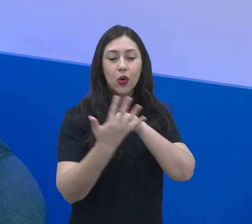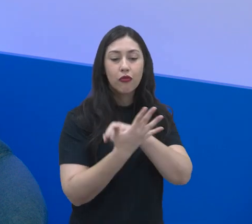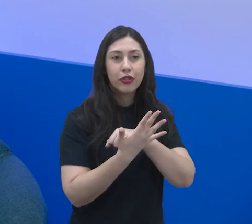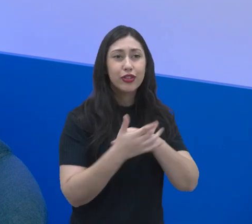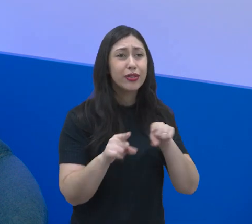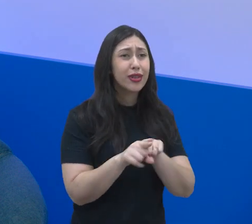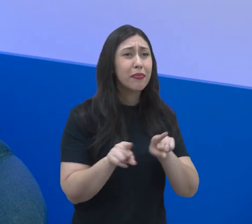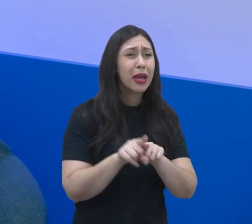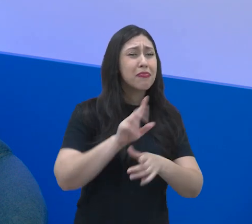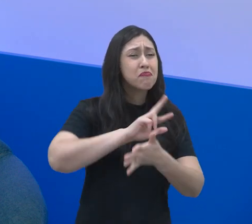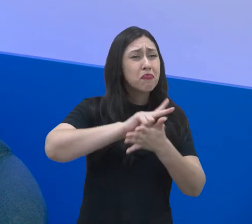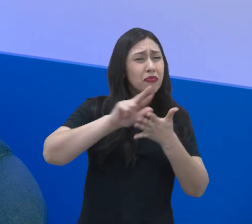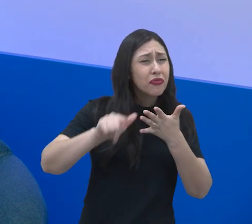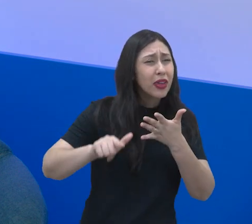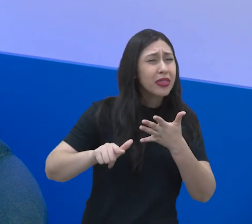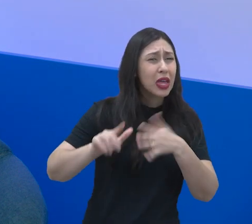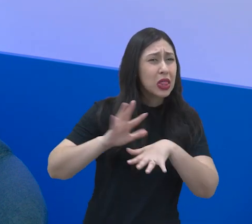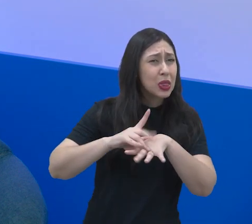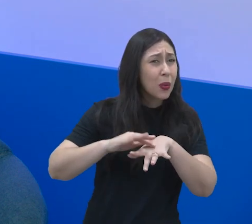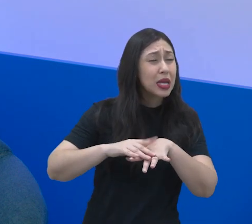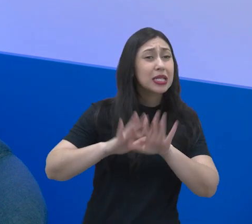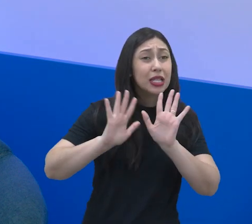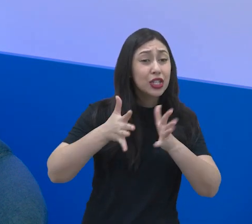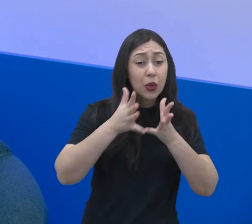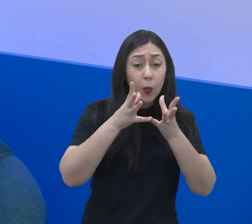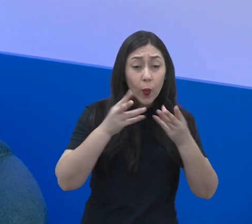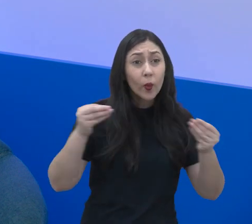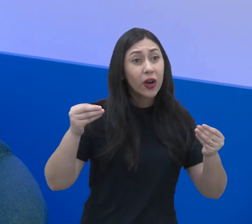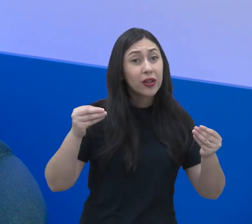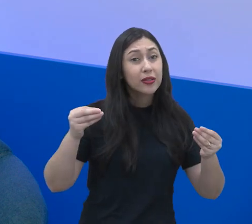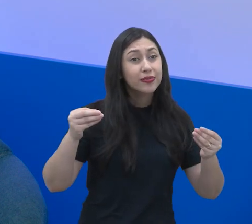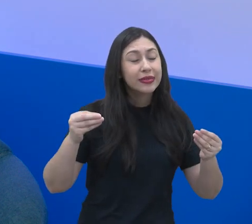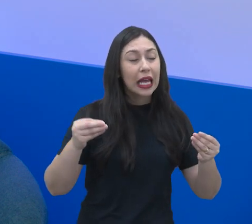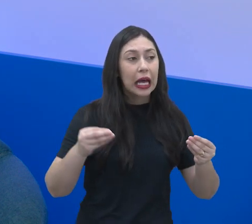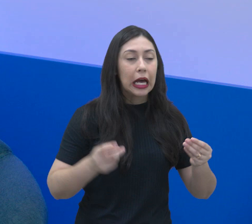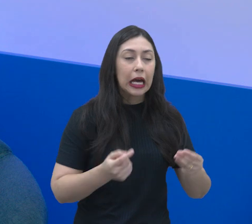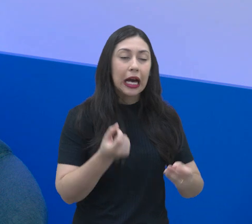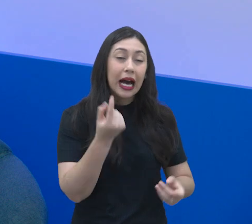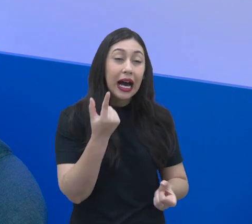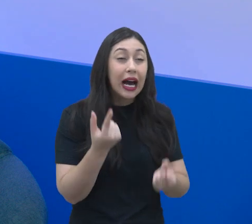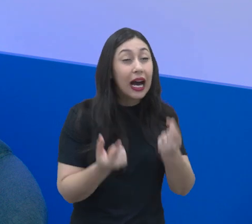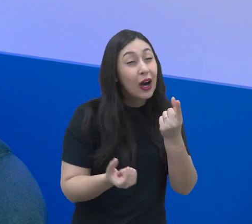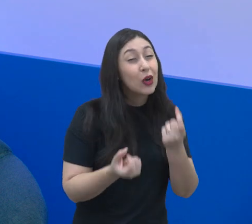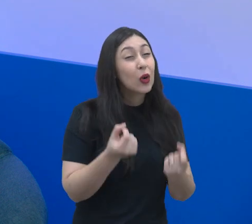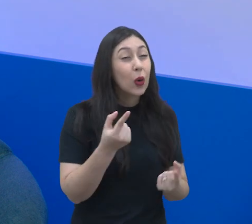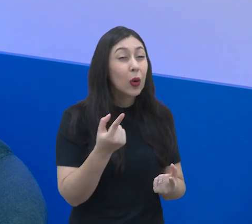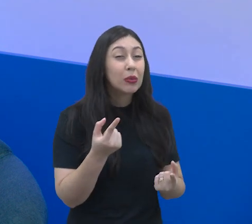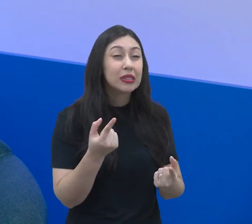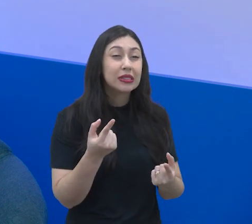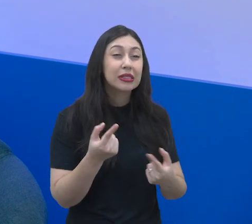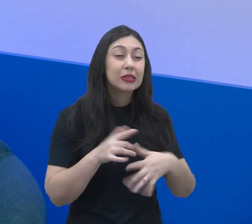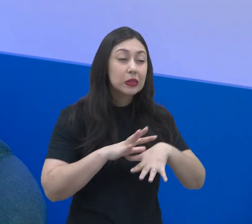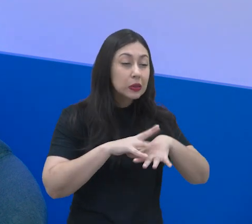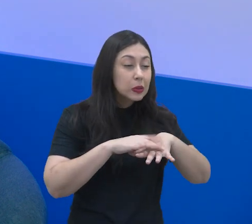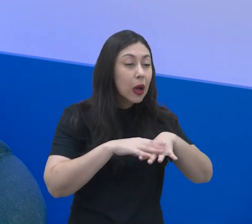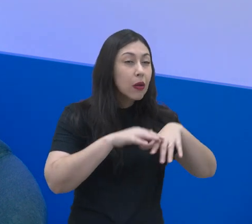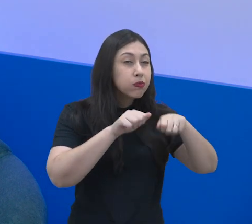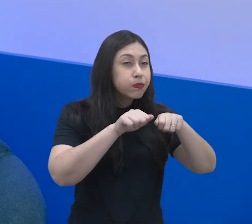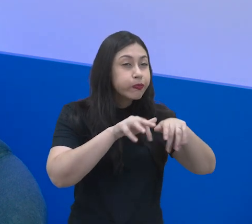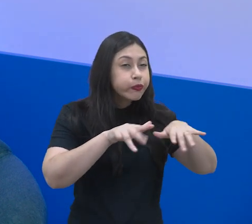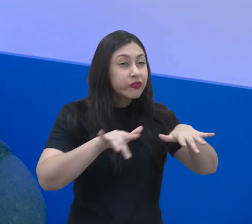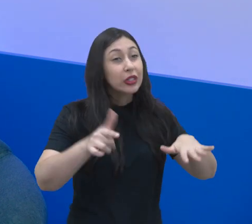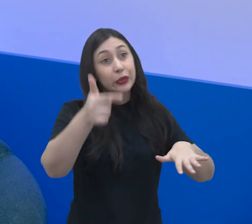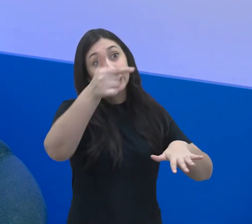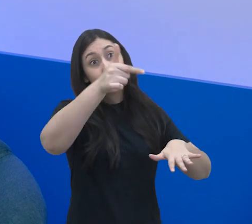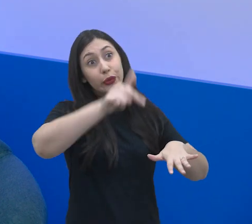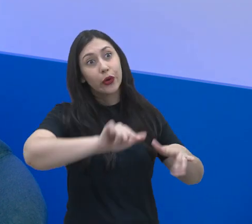tantas outras doenças que já foram até erradicadas no Brasil, que a gente não vê mais, né? Tem algumas até que estão querendo voltar, porque as pessoas, né?